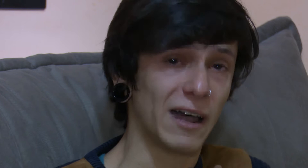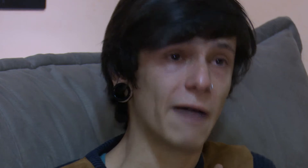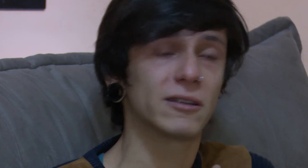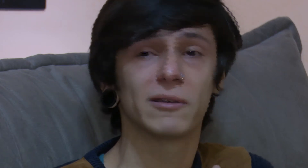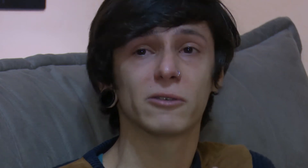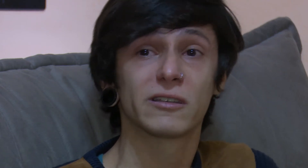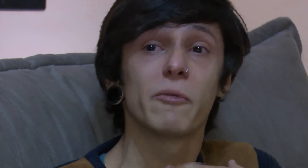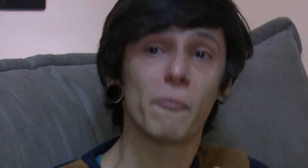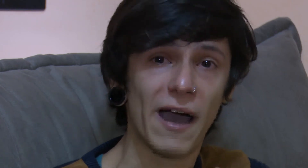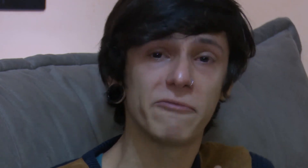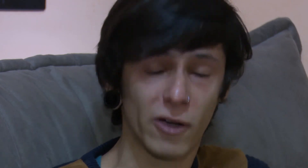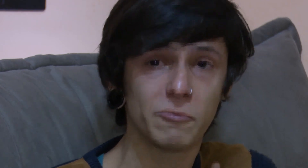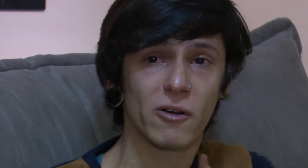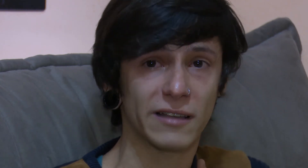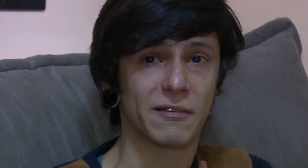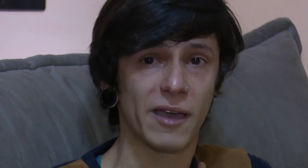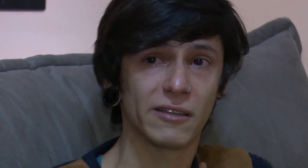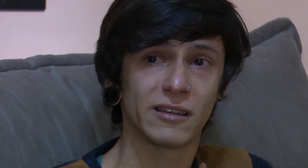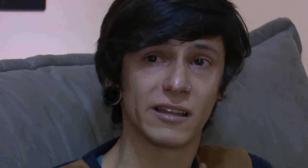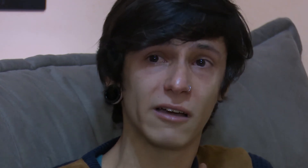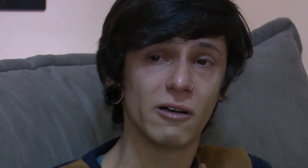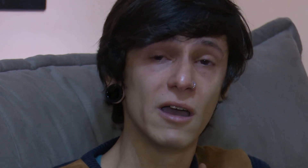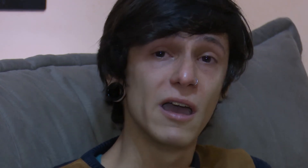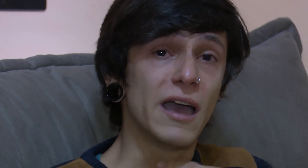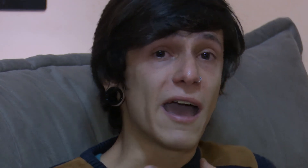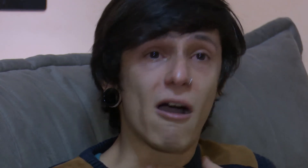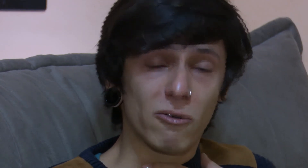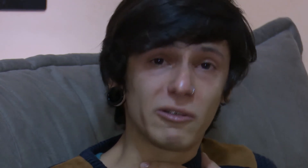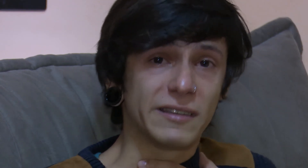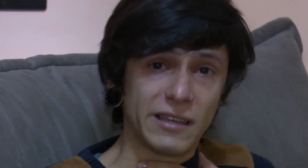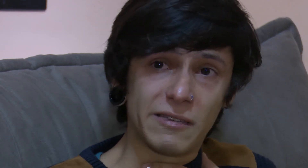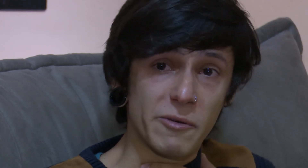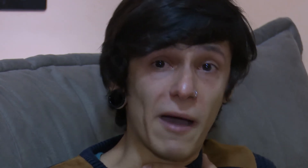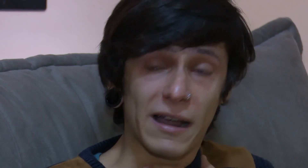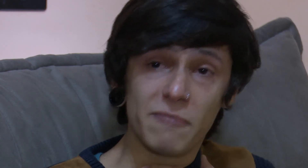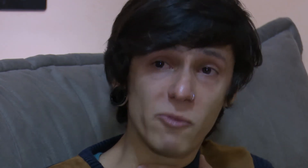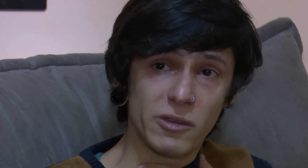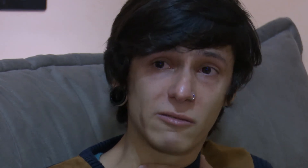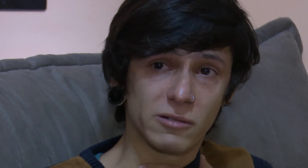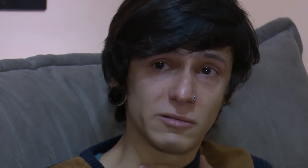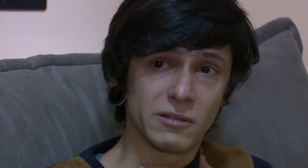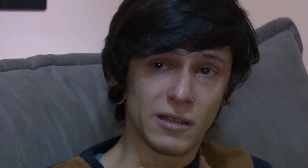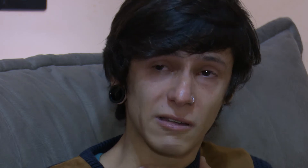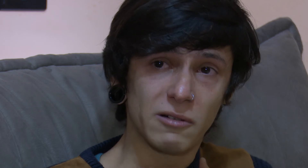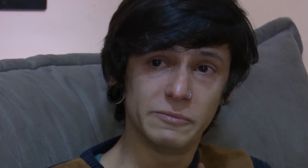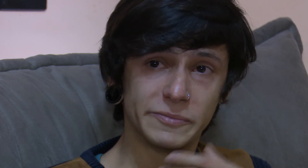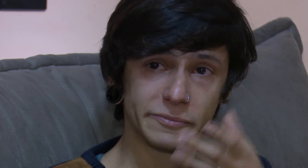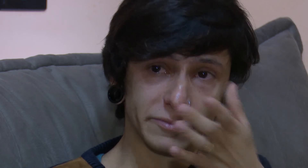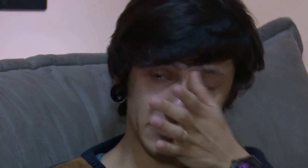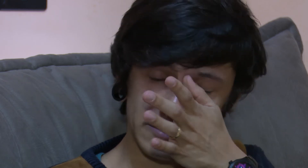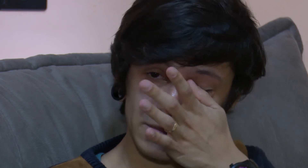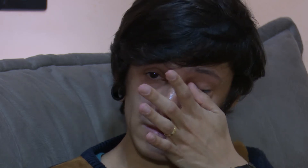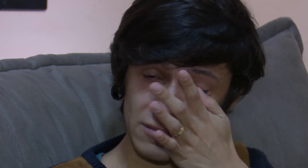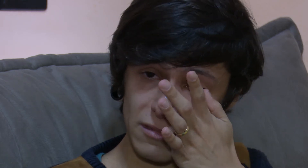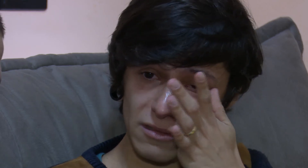eu falar pras pessoas que meu pai foi no meu casamento, entendeu? É algo assim que me marca muito, entendeu?